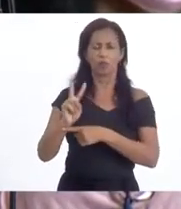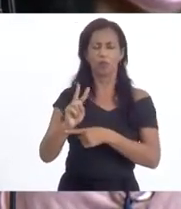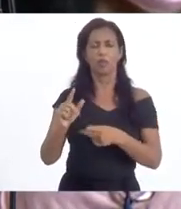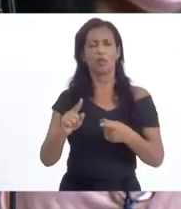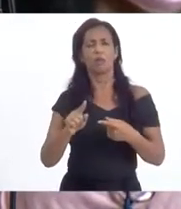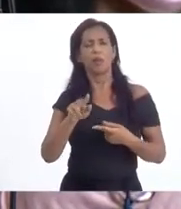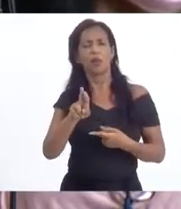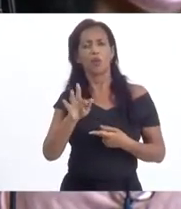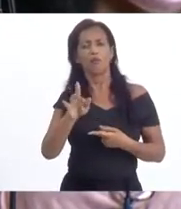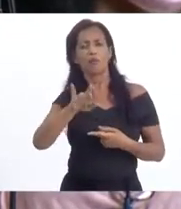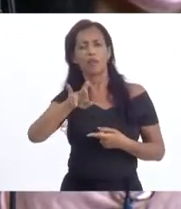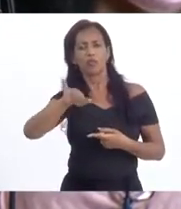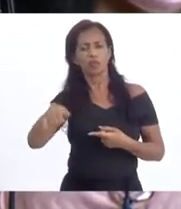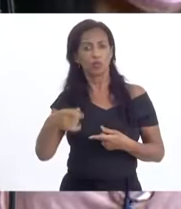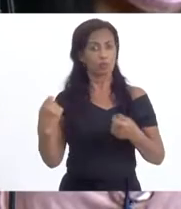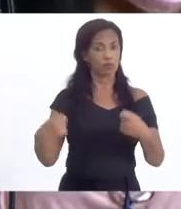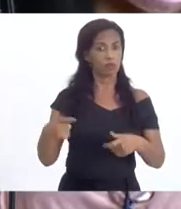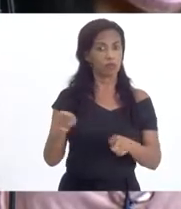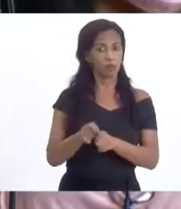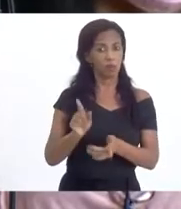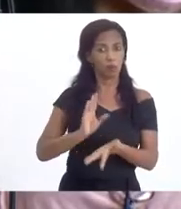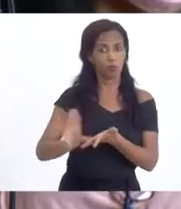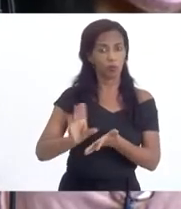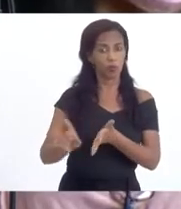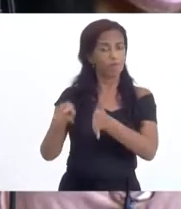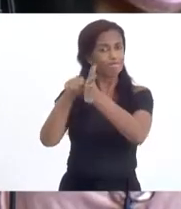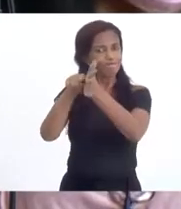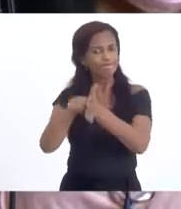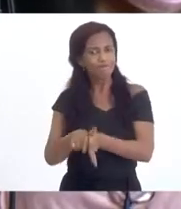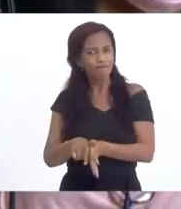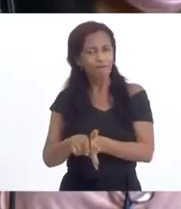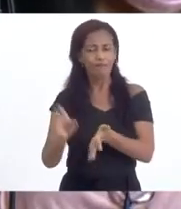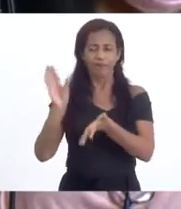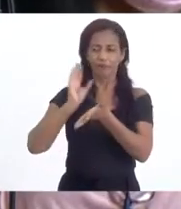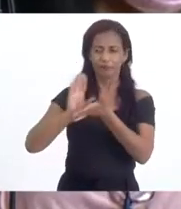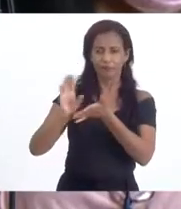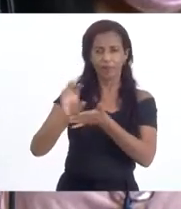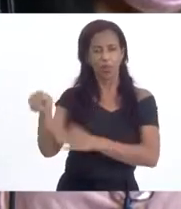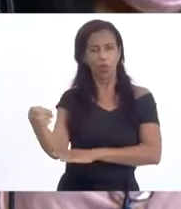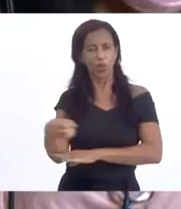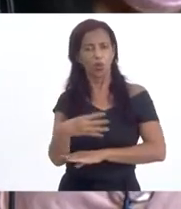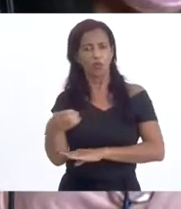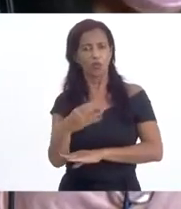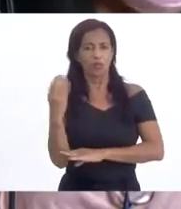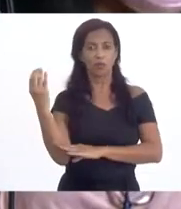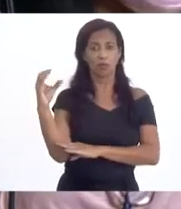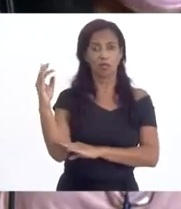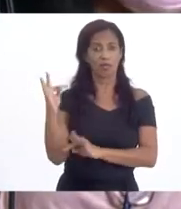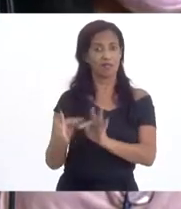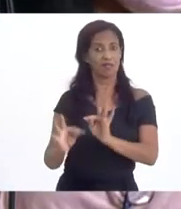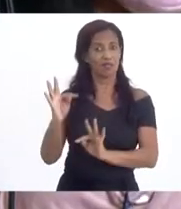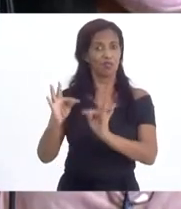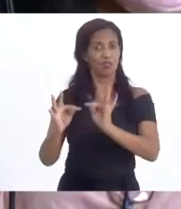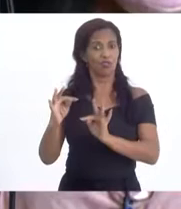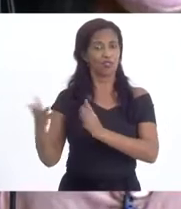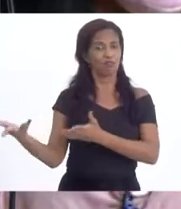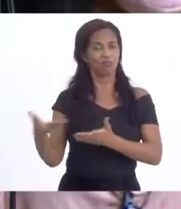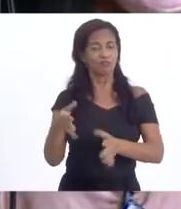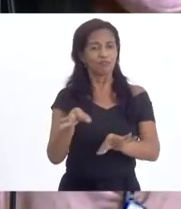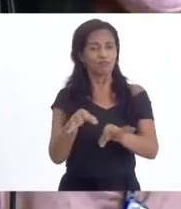FRJ, dizer que nós precisamos também investir em pesquisa, investir em inovação, investir em ciência e tecnologia. Estamos